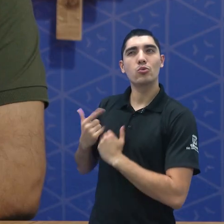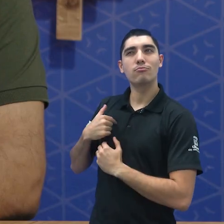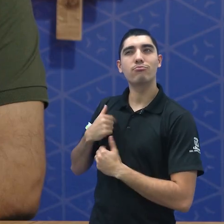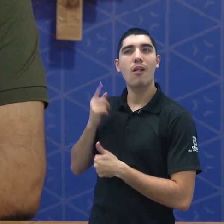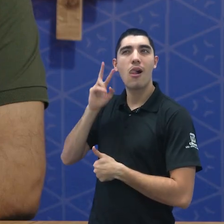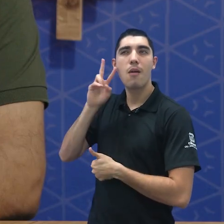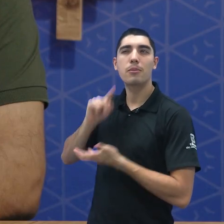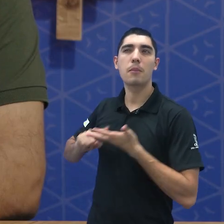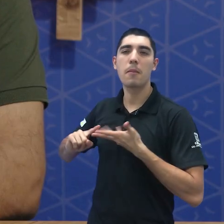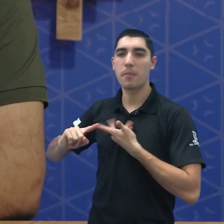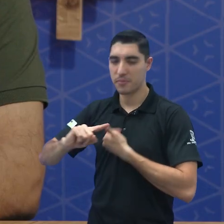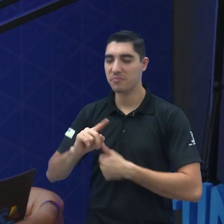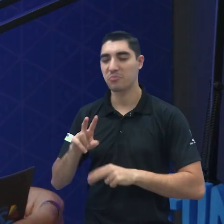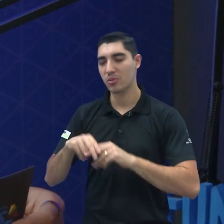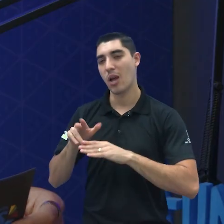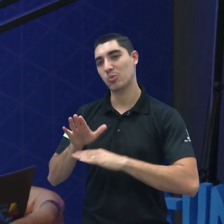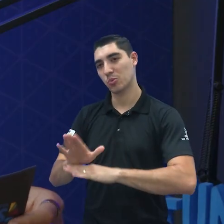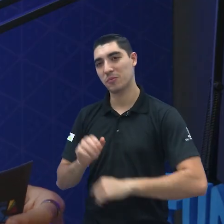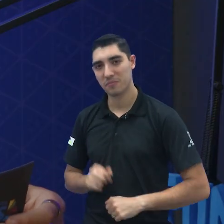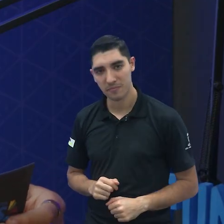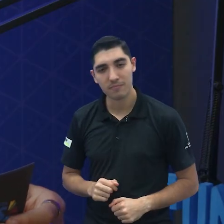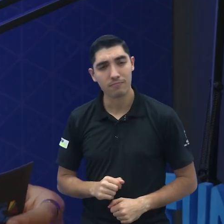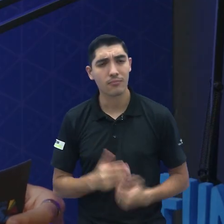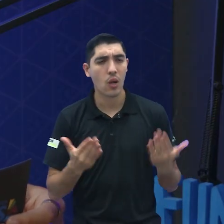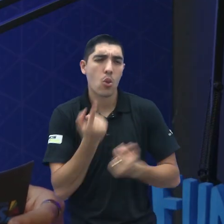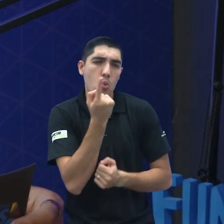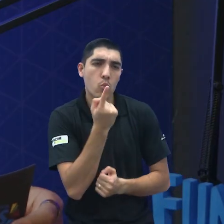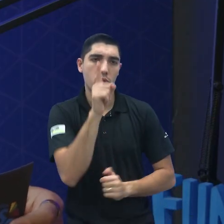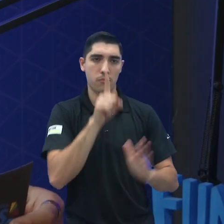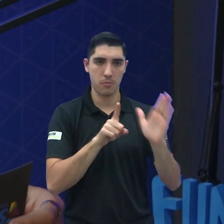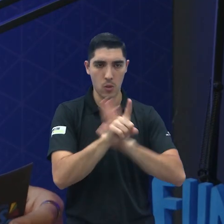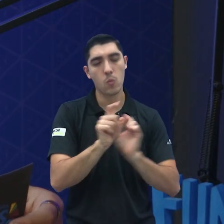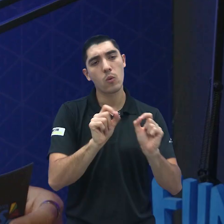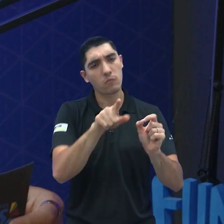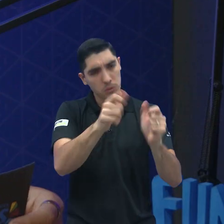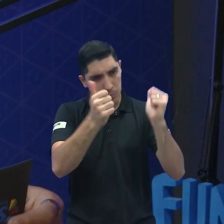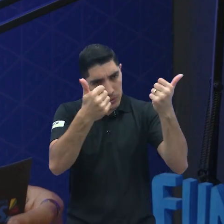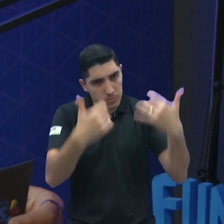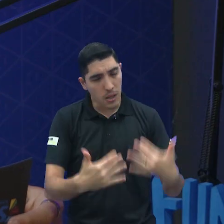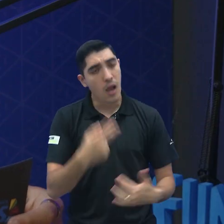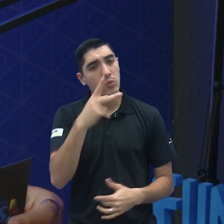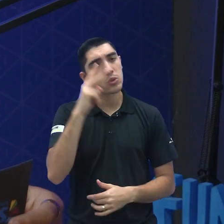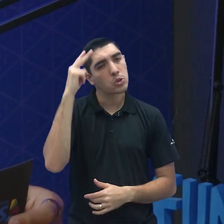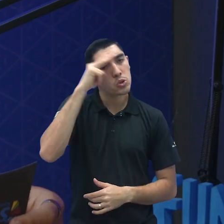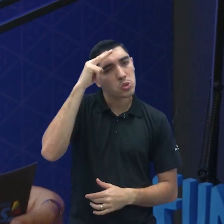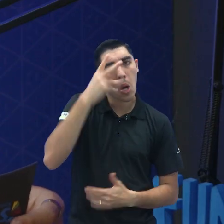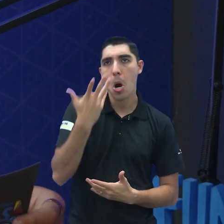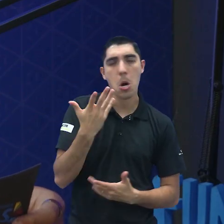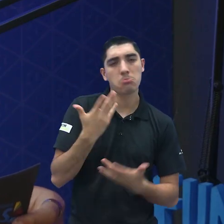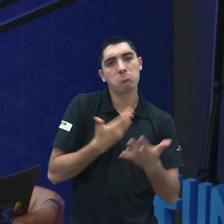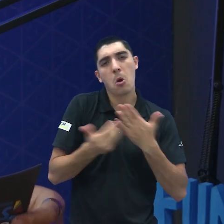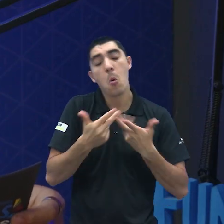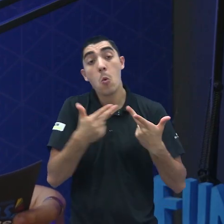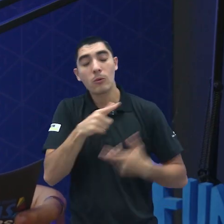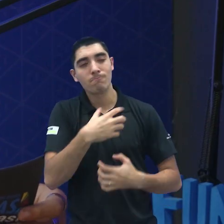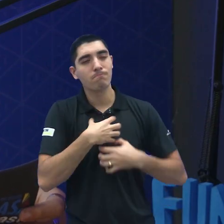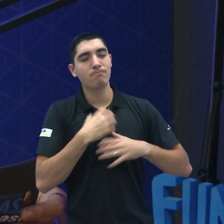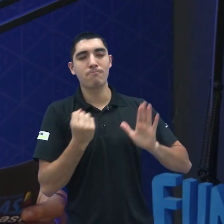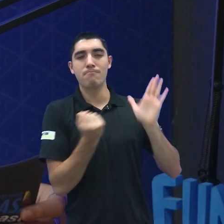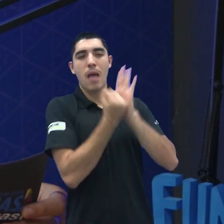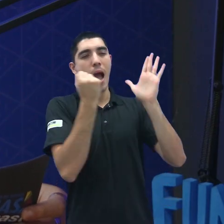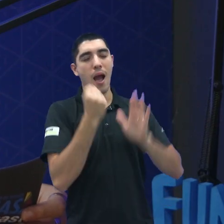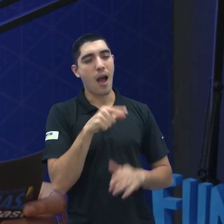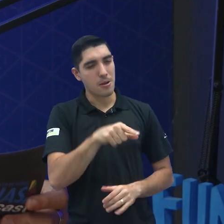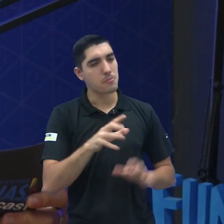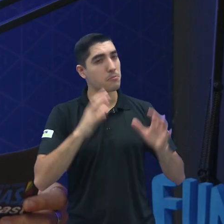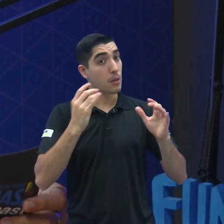gente pode contribuir muito com eles. E Flávio, para finalizar, gostaria que você compartilhasse uma história ou conquista marcante que mostre a